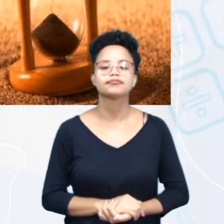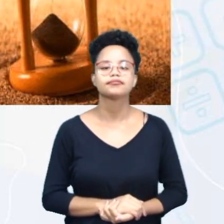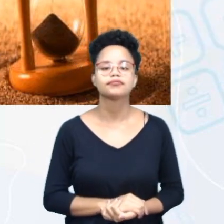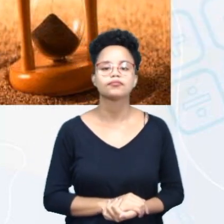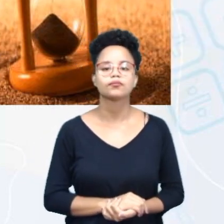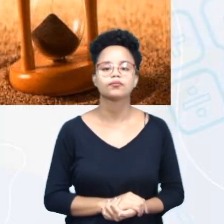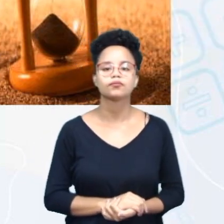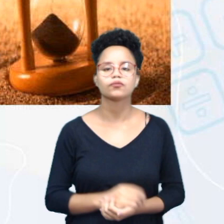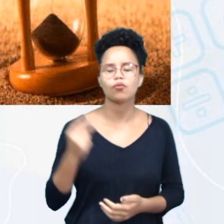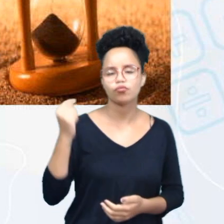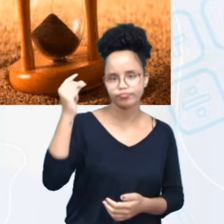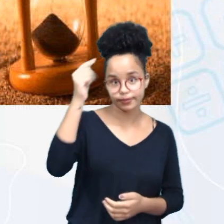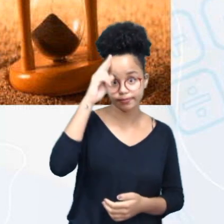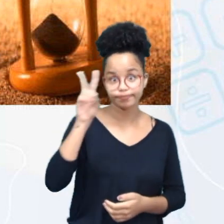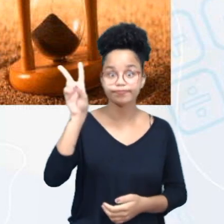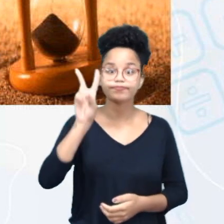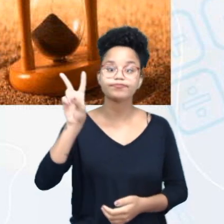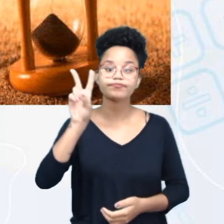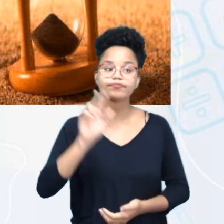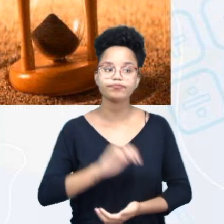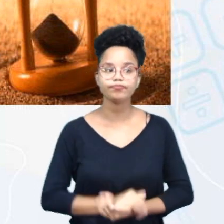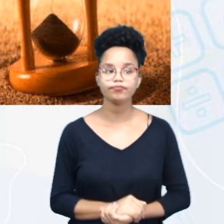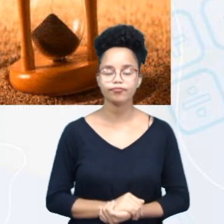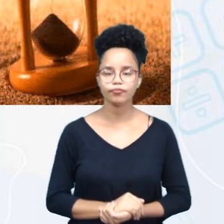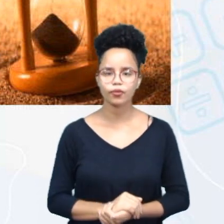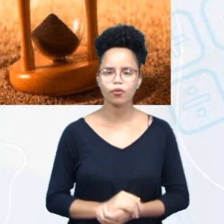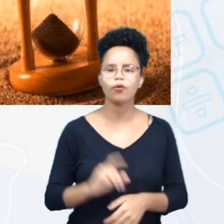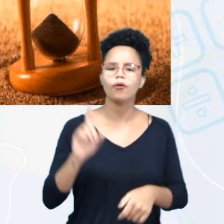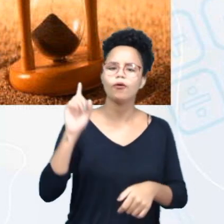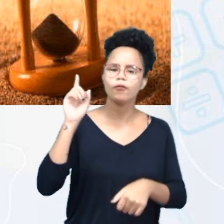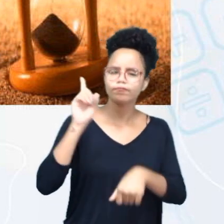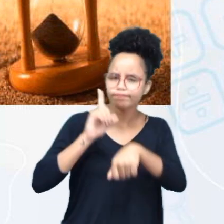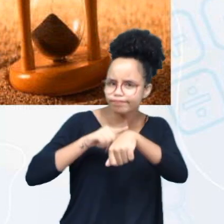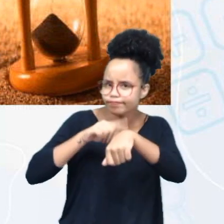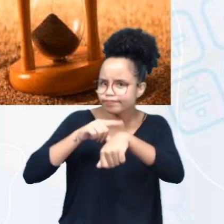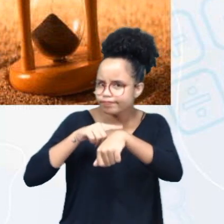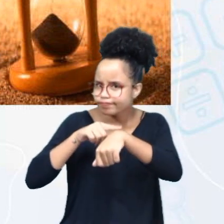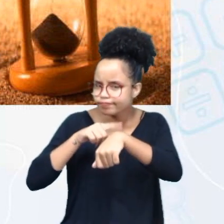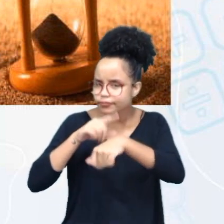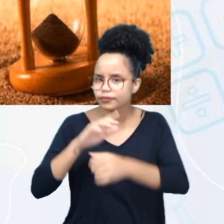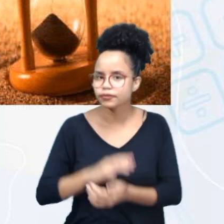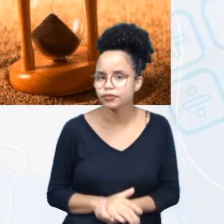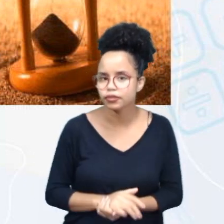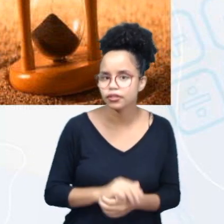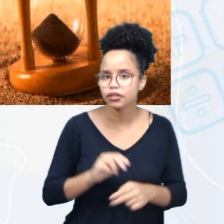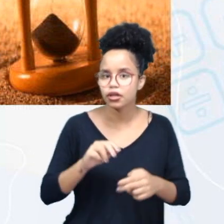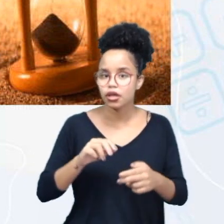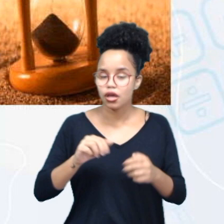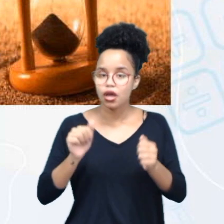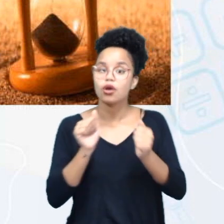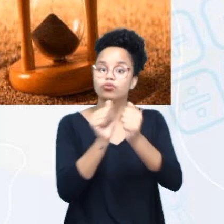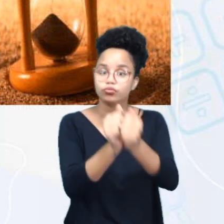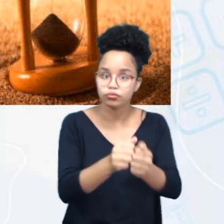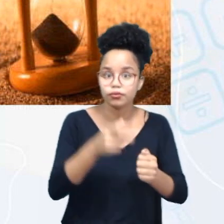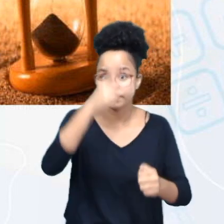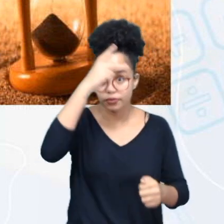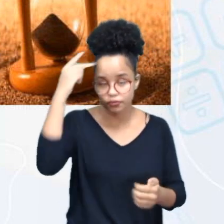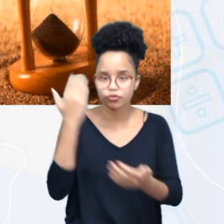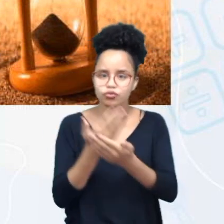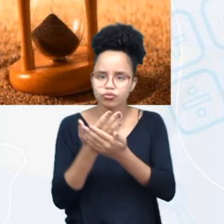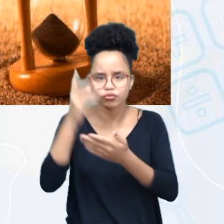O tempo e a história. O tempo é a matéria-prima do historiador. O tempo é indicado